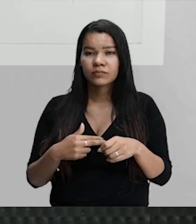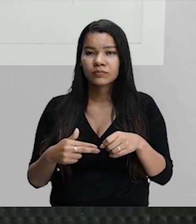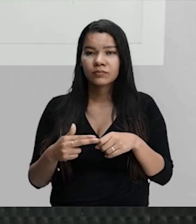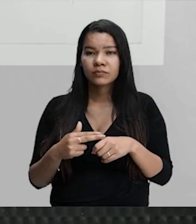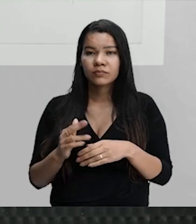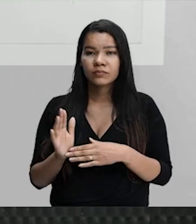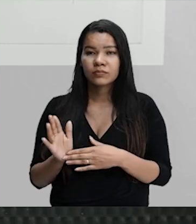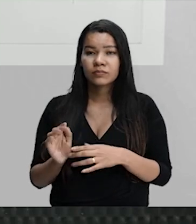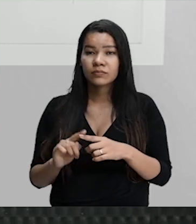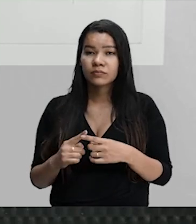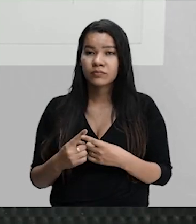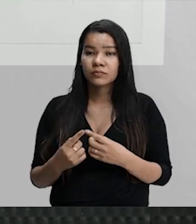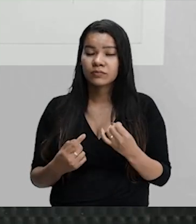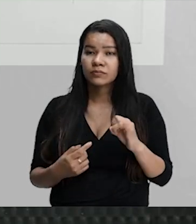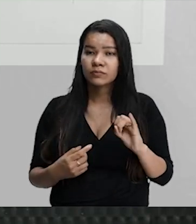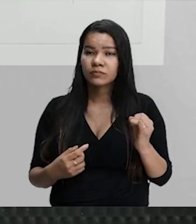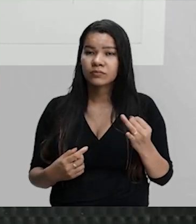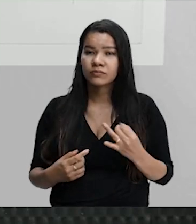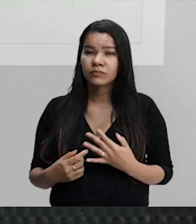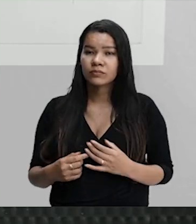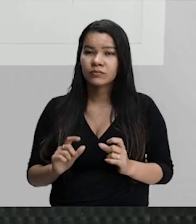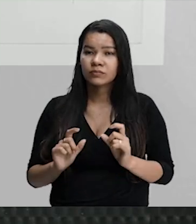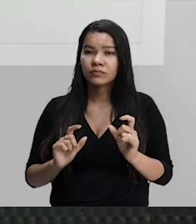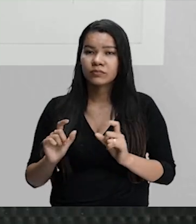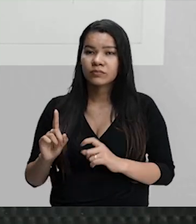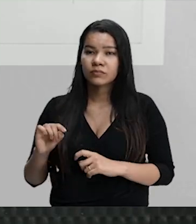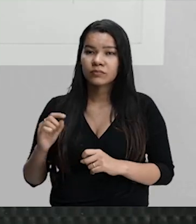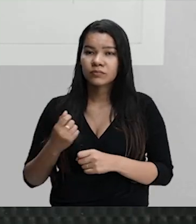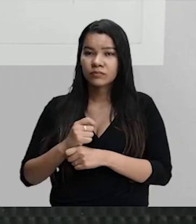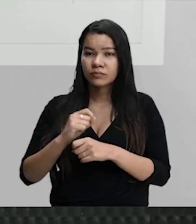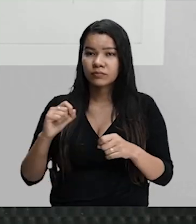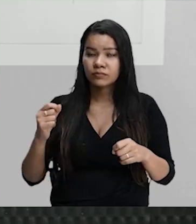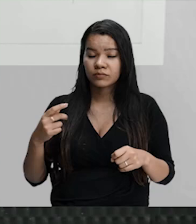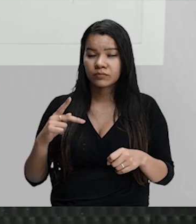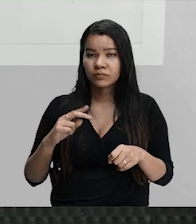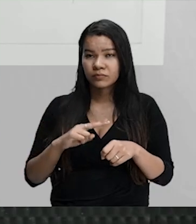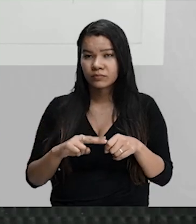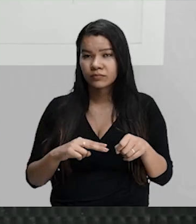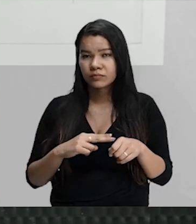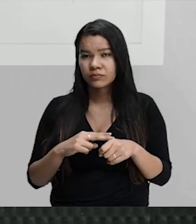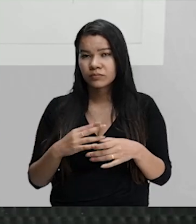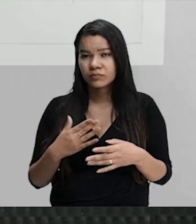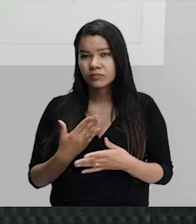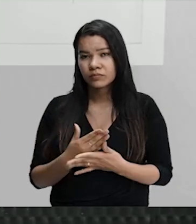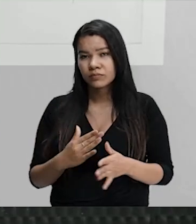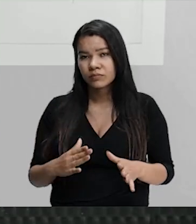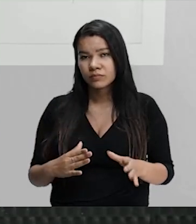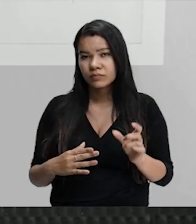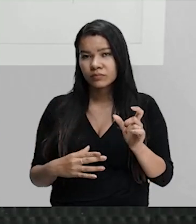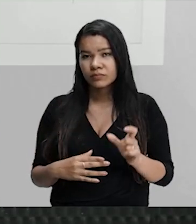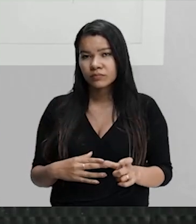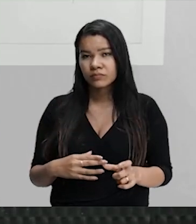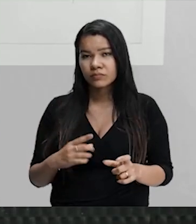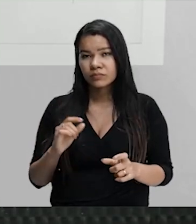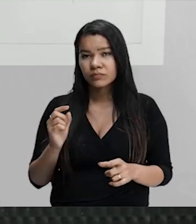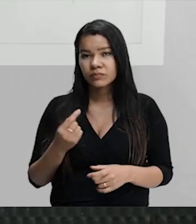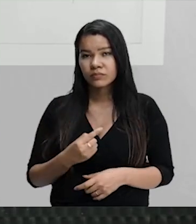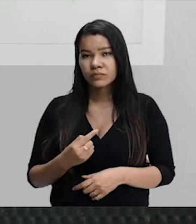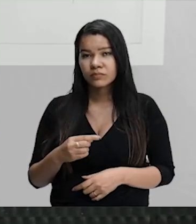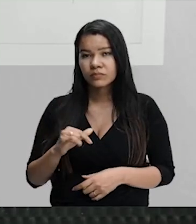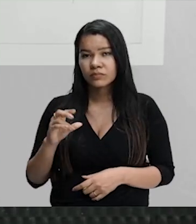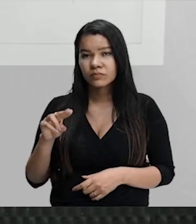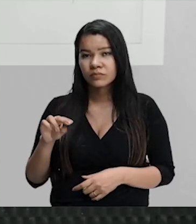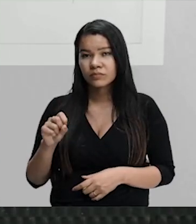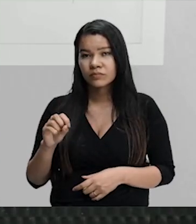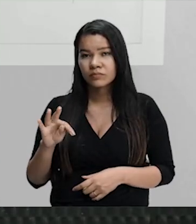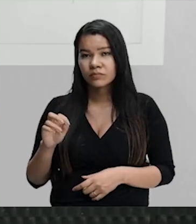estável. Mas quando a quantidade de partículas é muito grande, esse núcleo ele acaba se tornando um núcleo instável. O que é